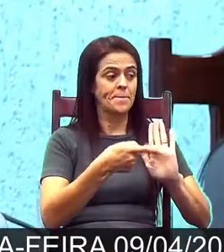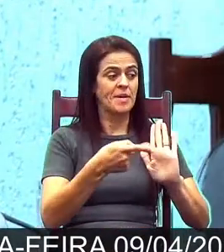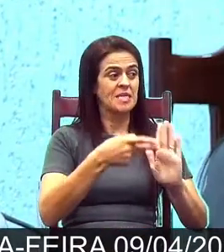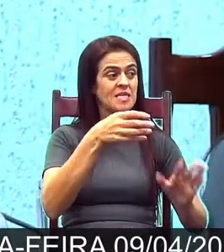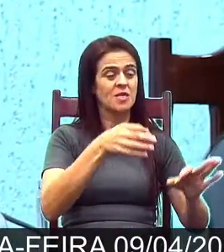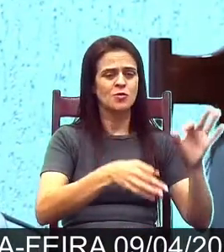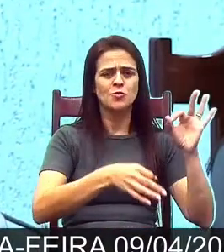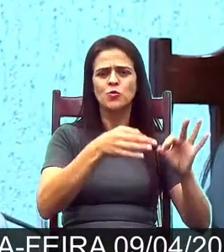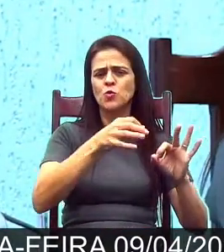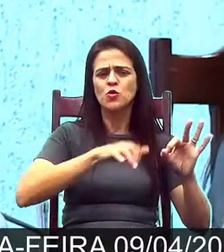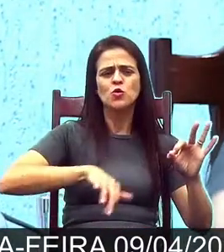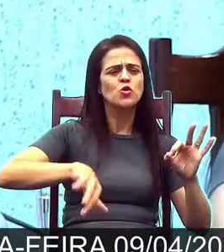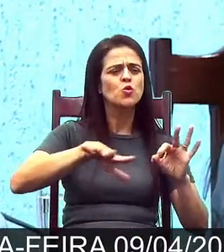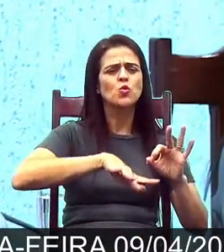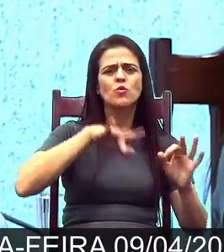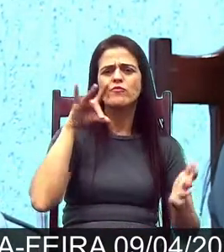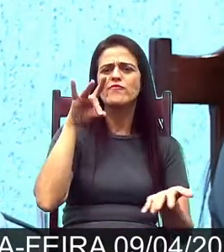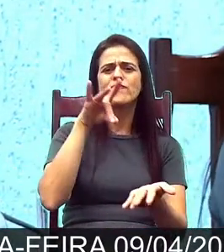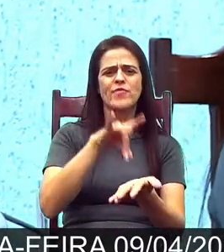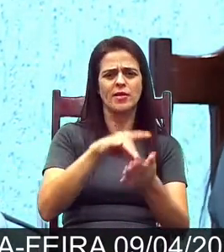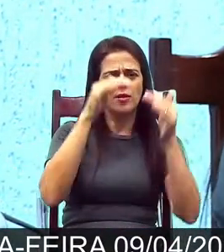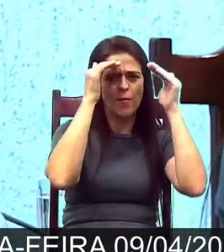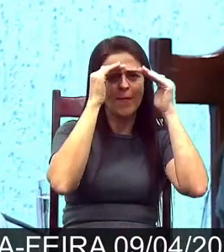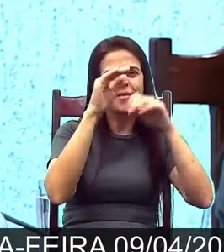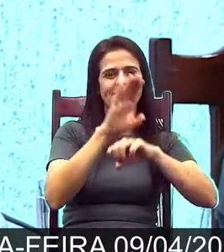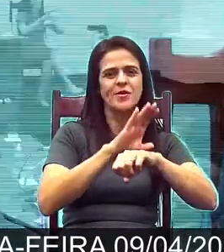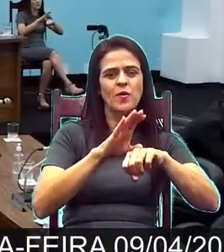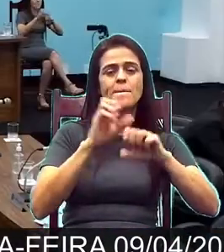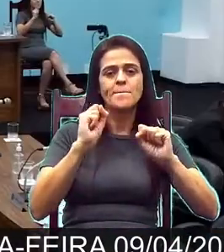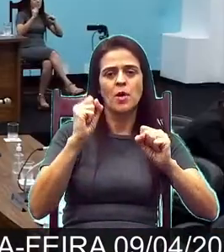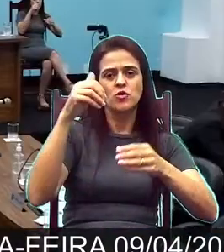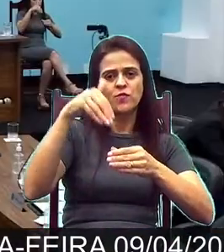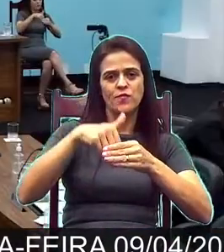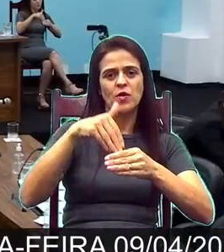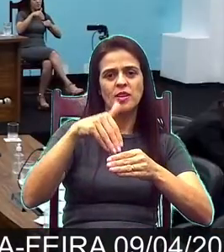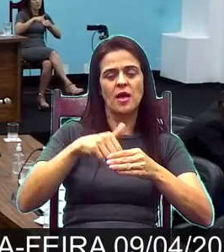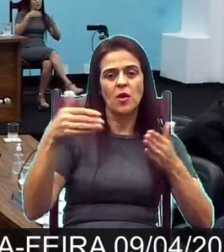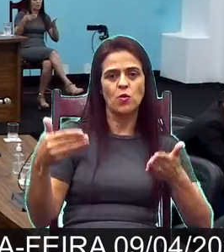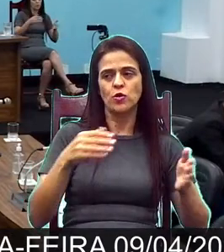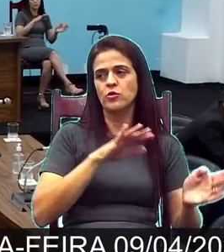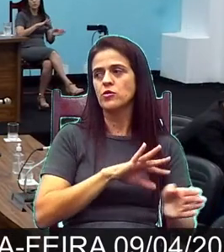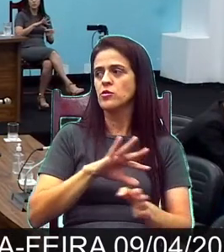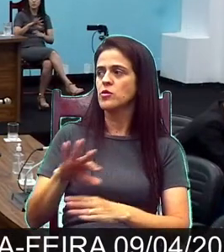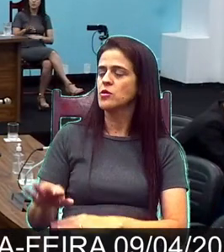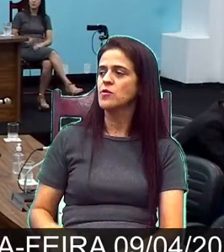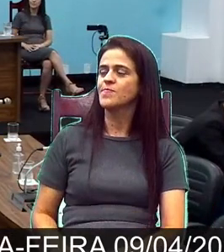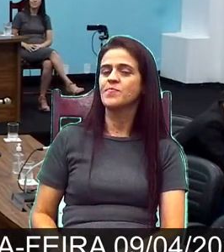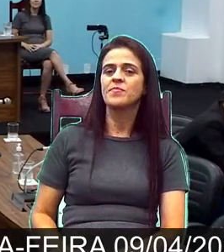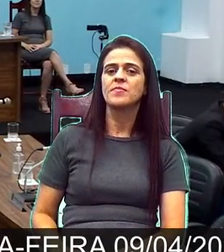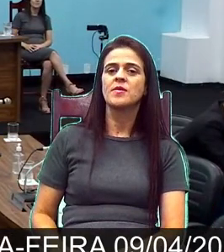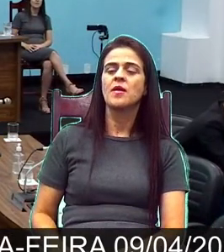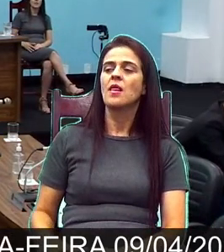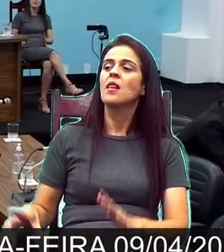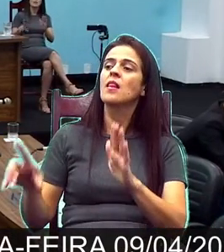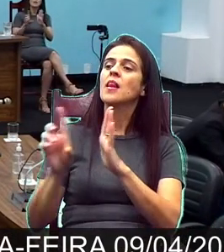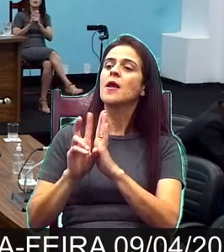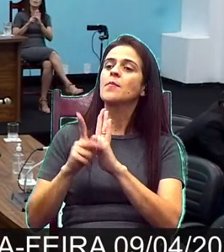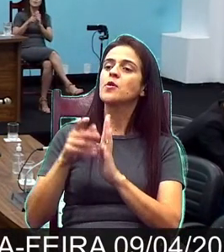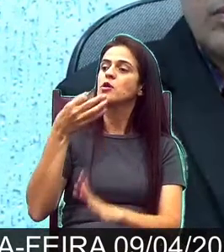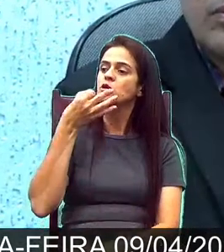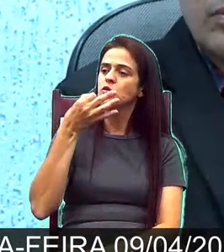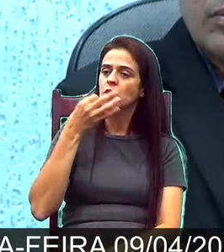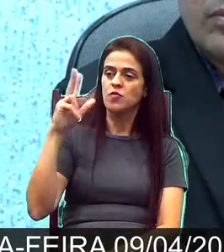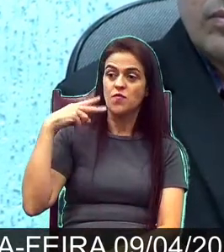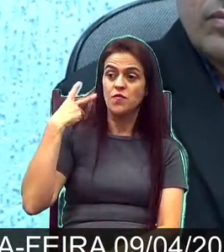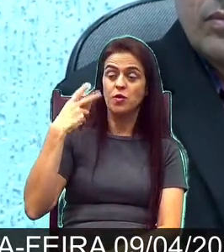todos os pareceres são favoráveis, senhor presidente. Primeira votação. Projeto em discussão, com a palavra o autor para o encaminhamento, vereador